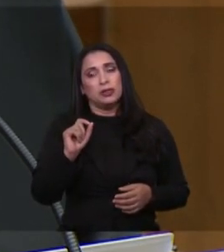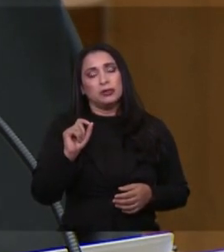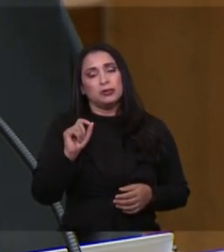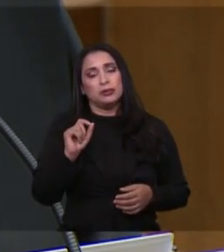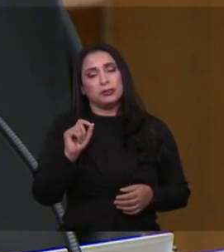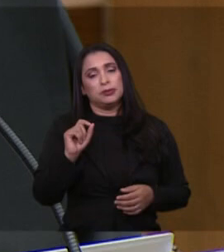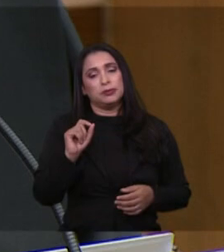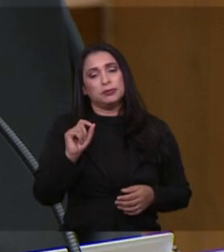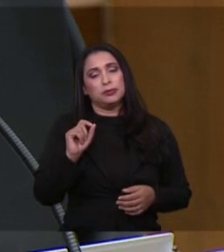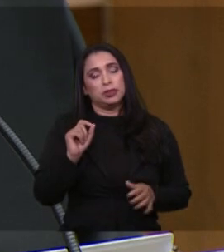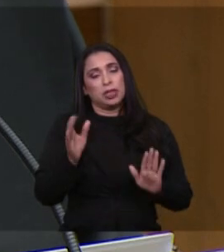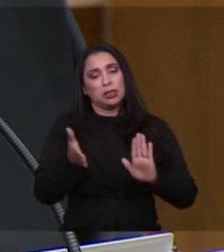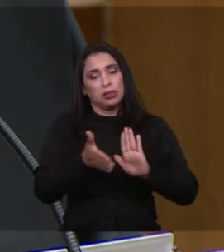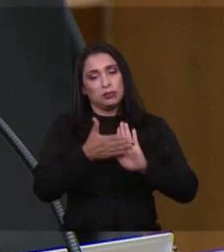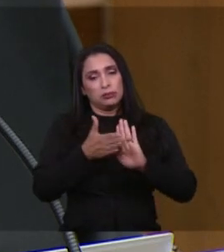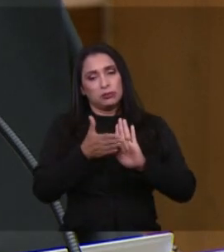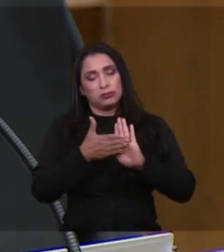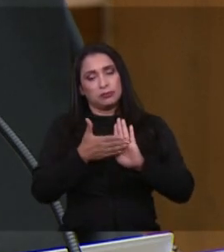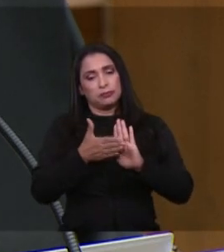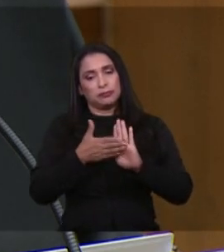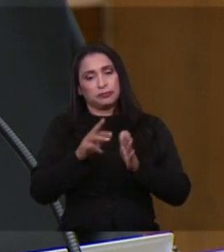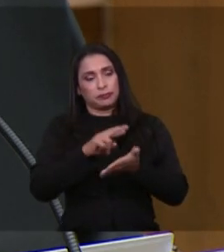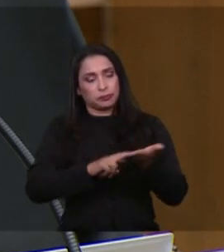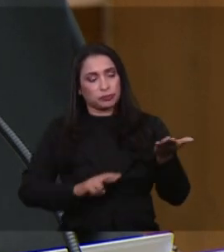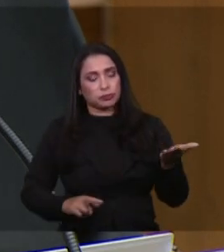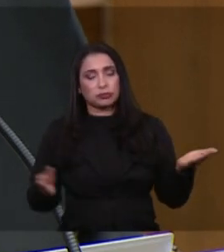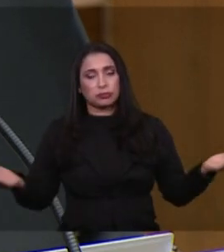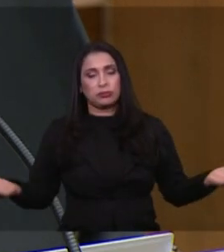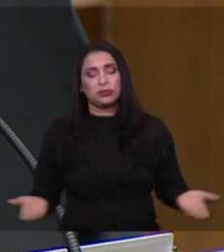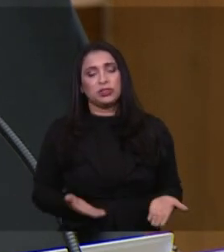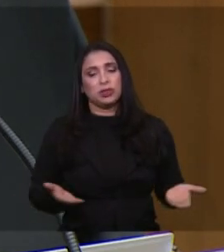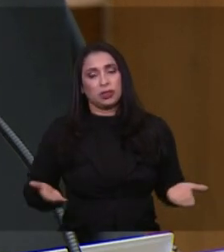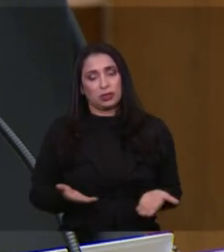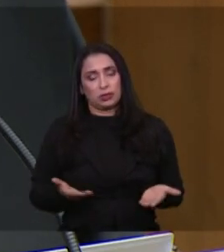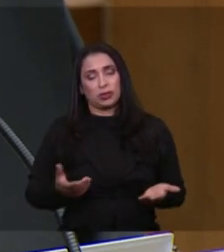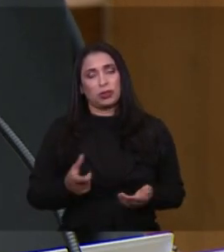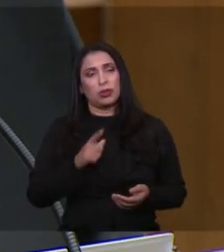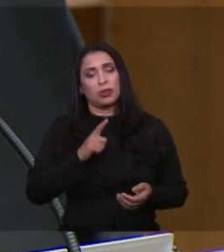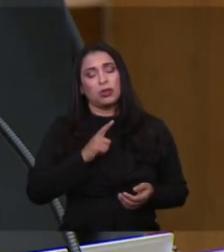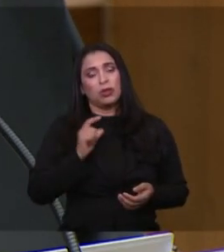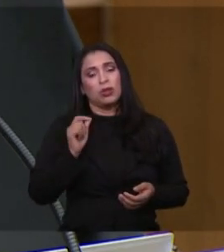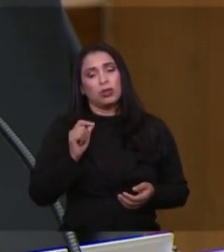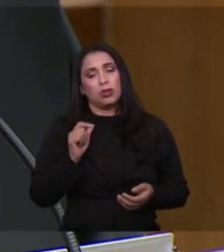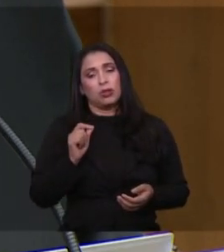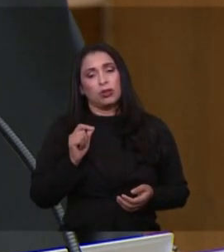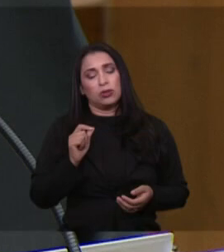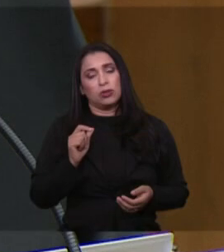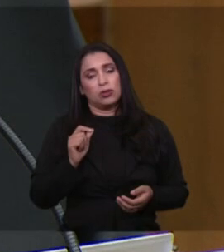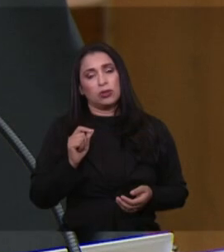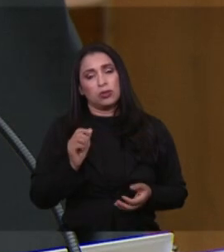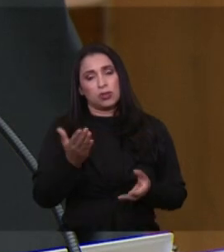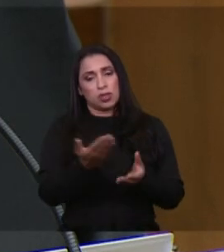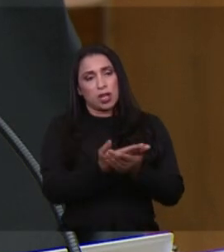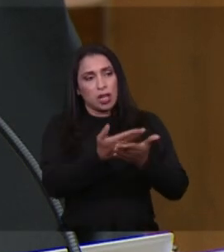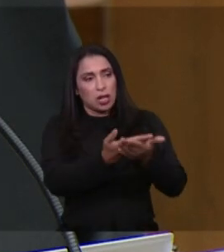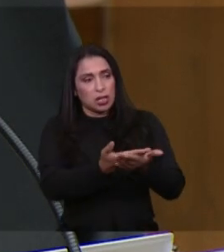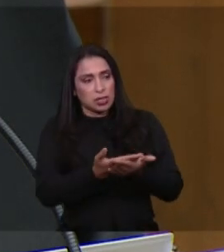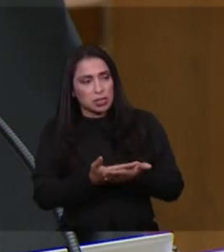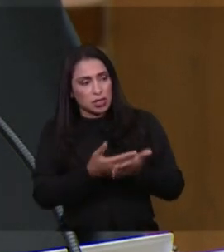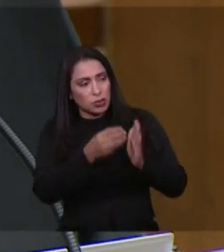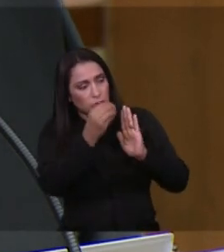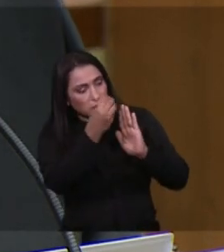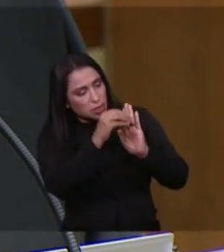juízo, muito da proposição do próprio relator hoje, premissas que vieram trazidas no seu